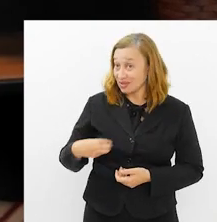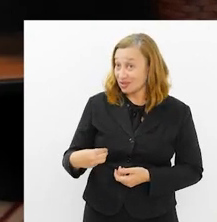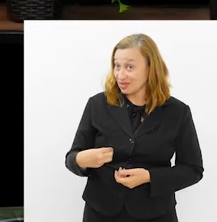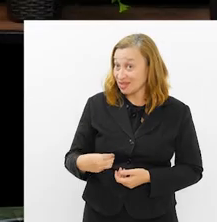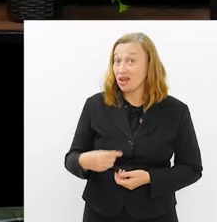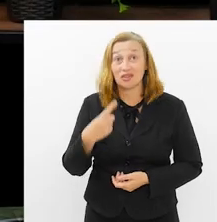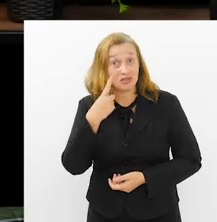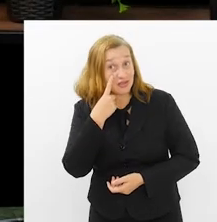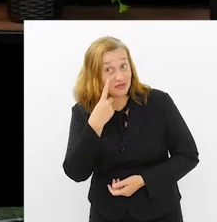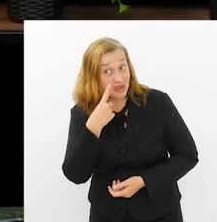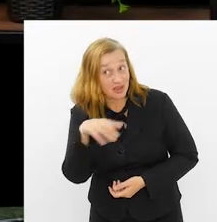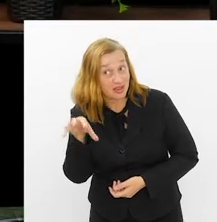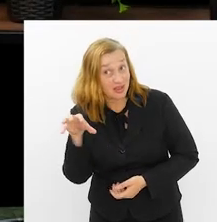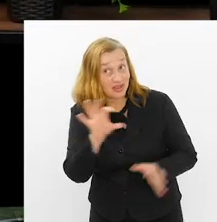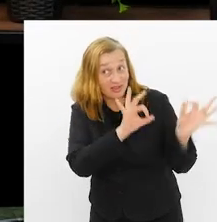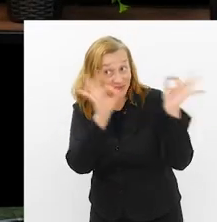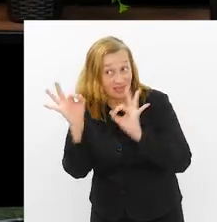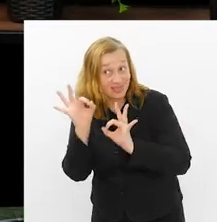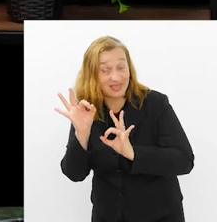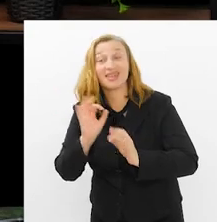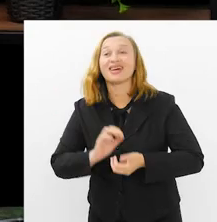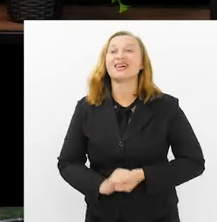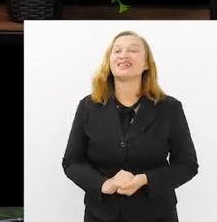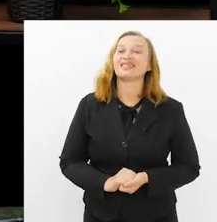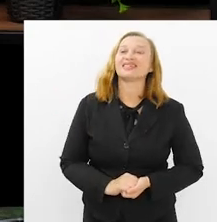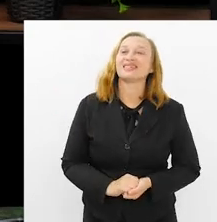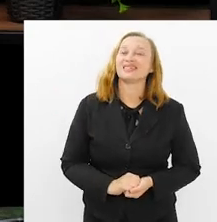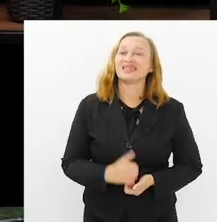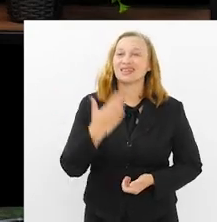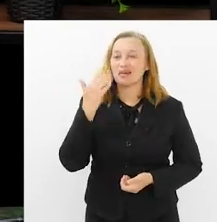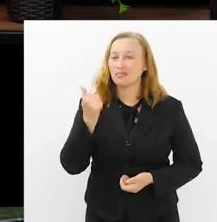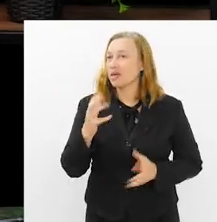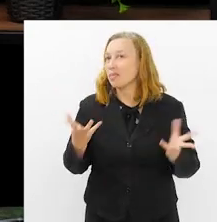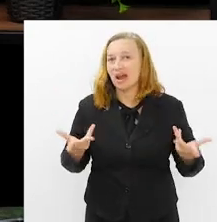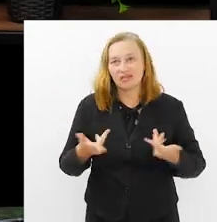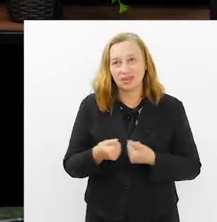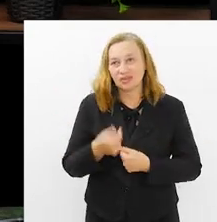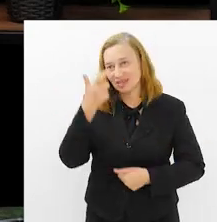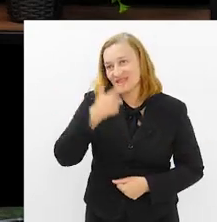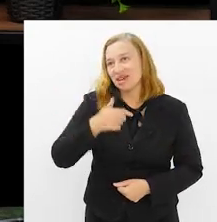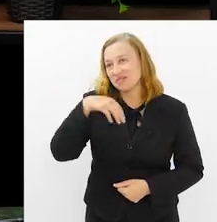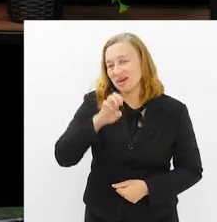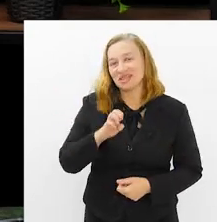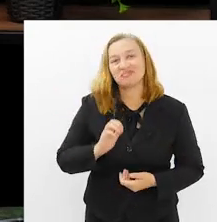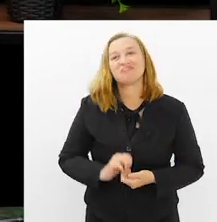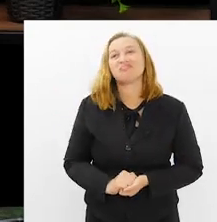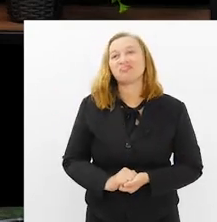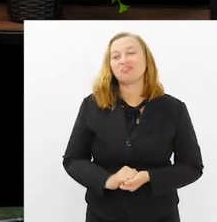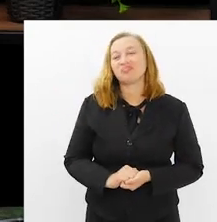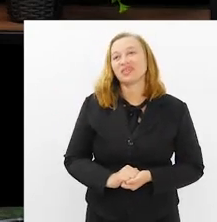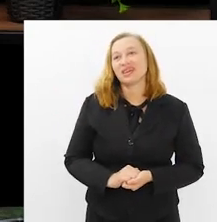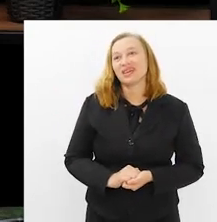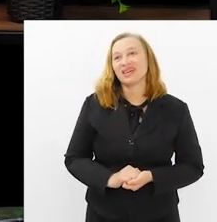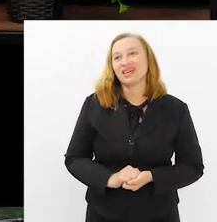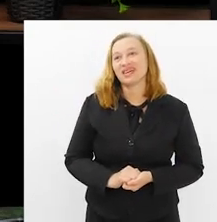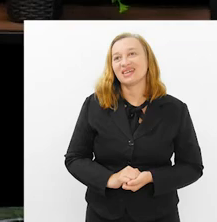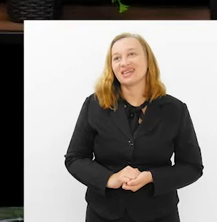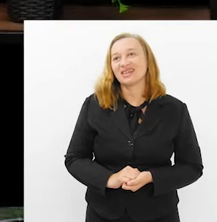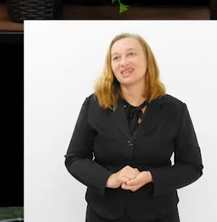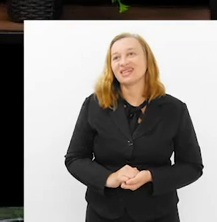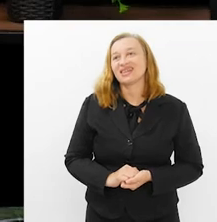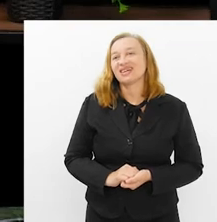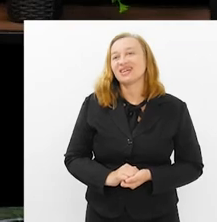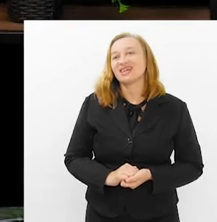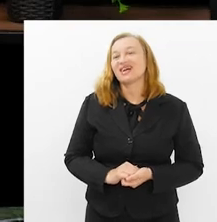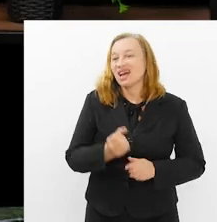com os meus filhos. Eles assistam e ouçam, eles já sabem. É maravilhoso ser mãe, mas isso todo